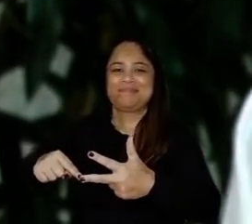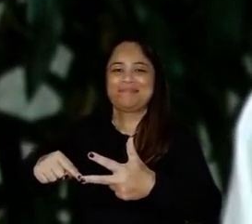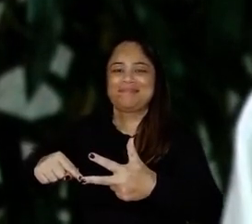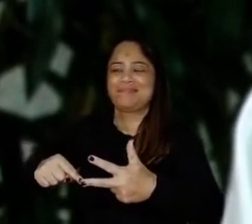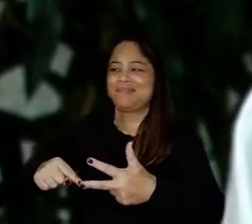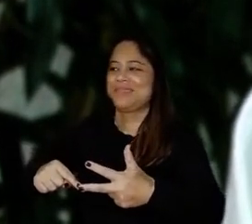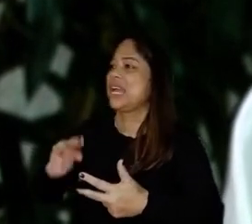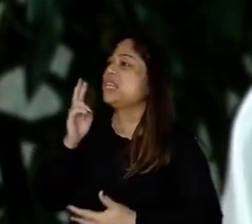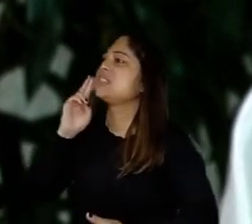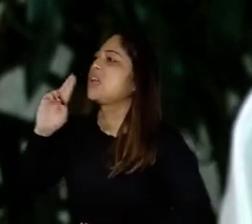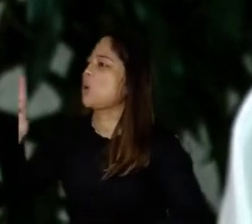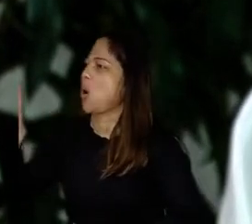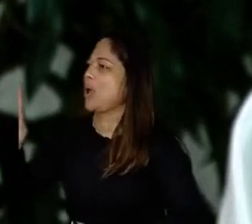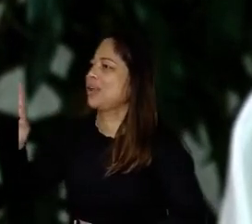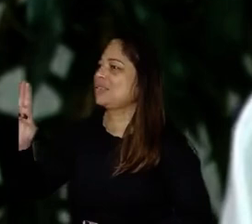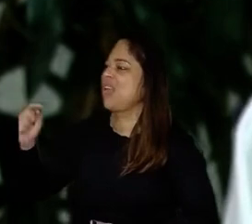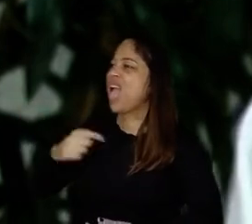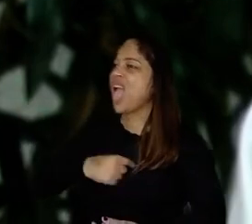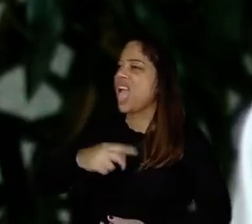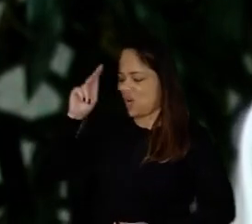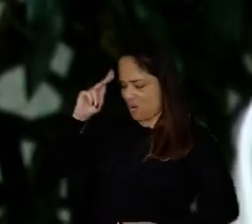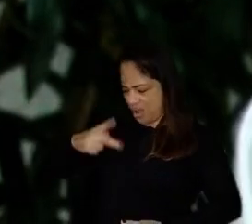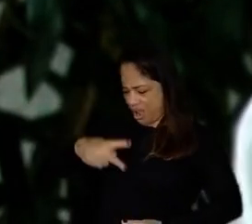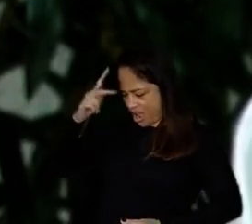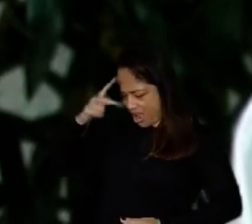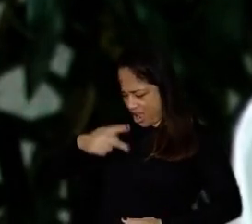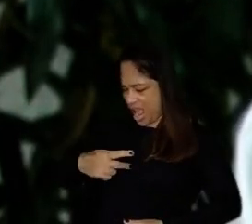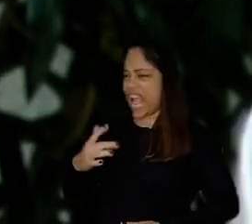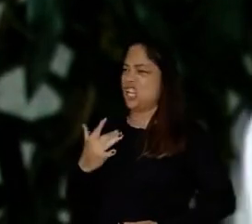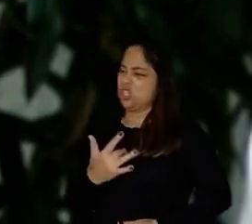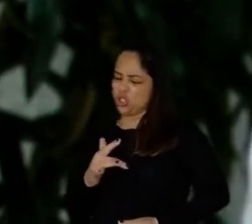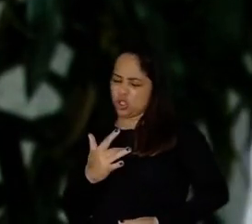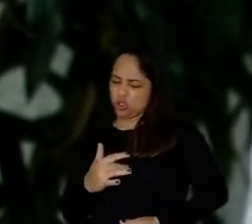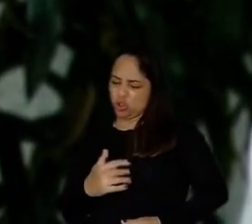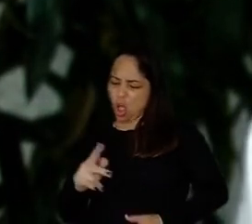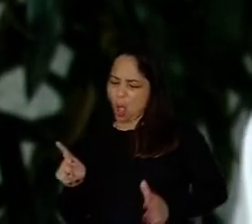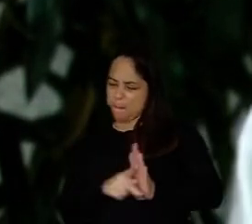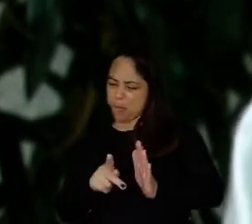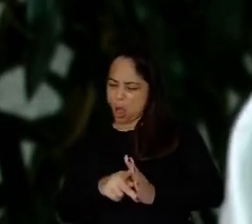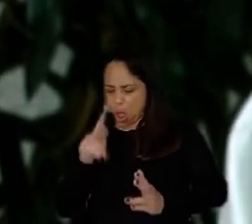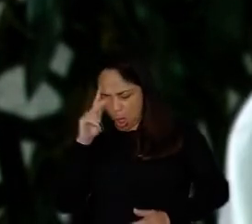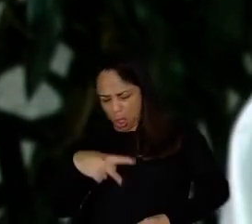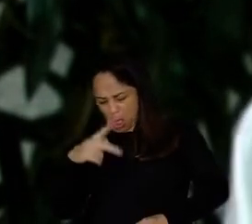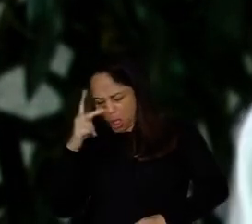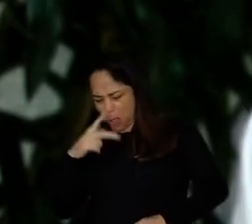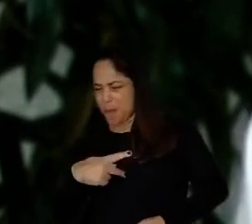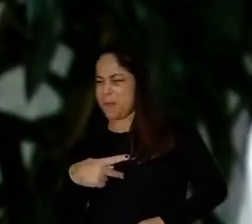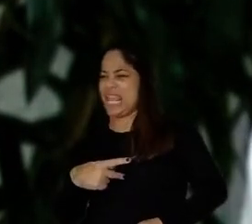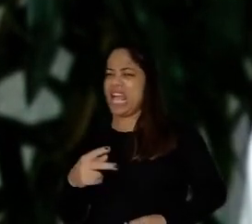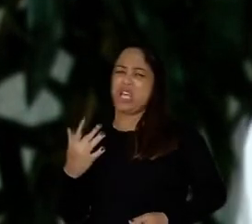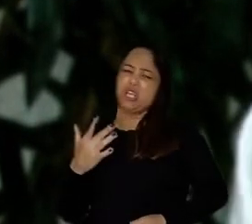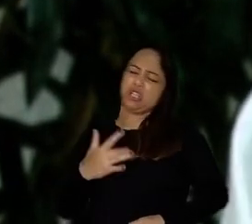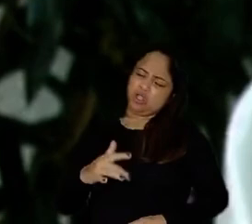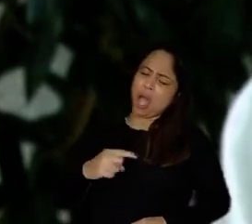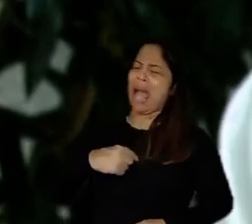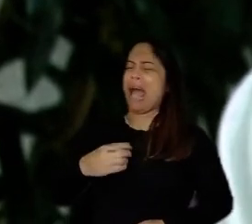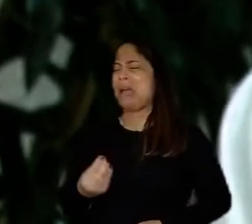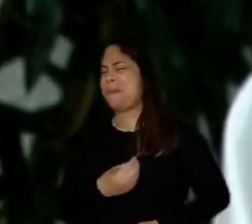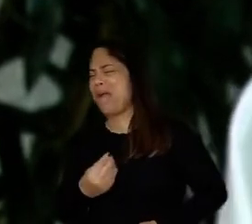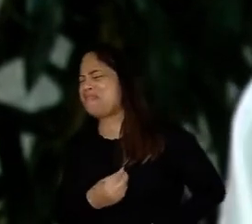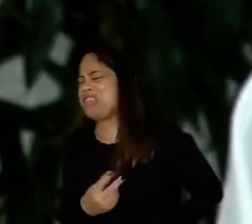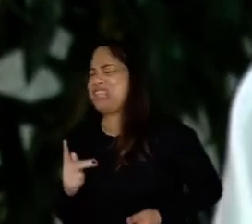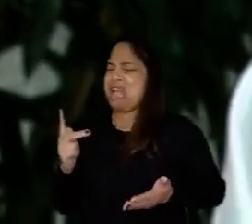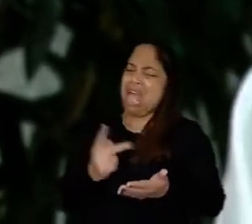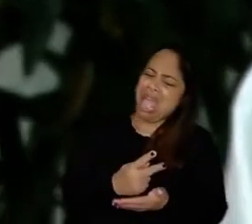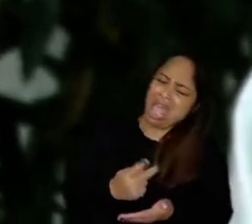todo espírito de vitimismo. O Senhor quer libertar muitas pessoas de vitimismo. Ah, porque na minha vida dá tudo